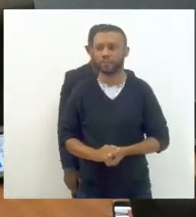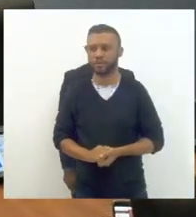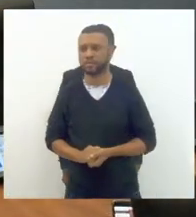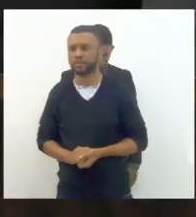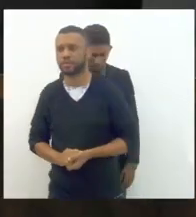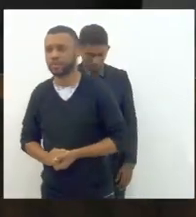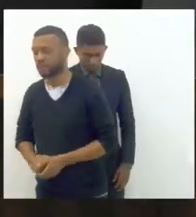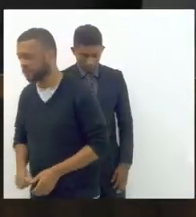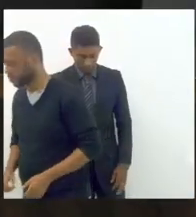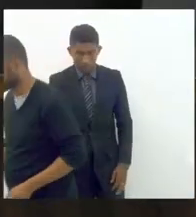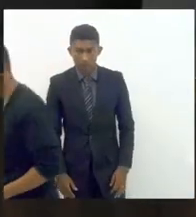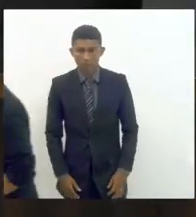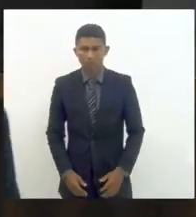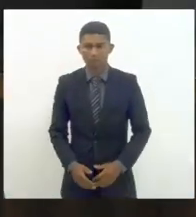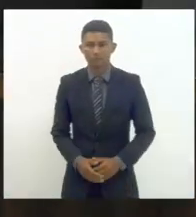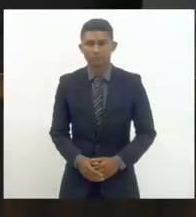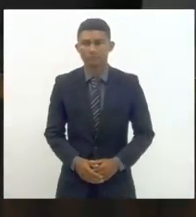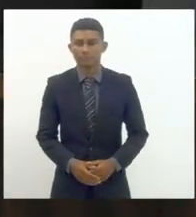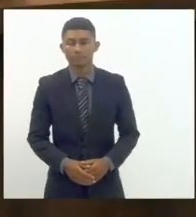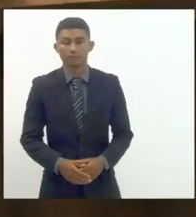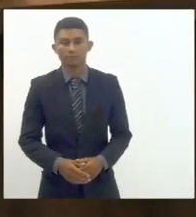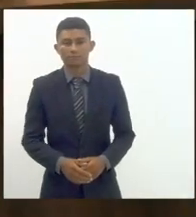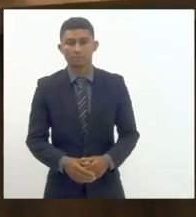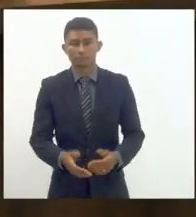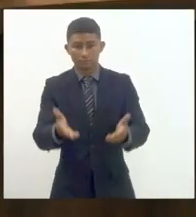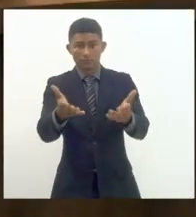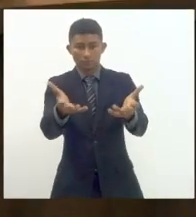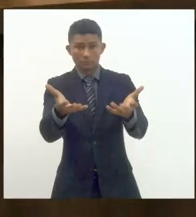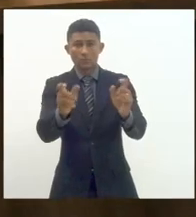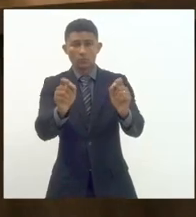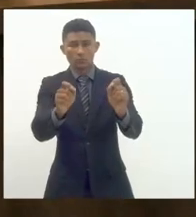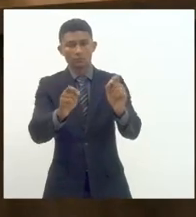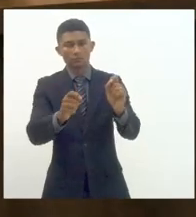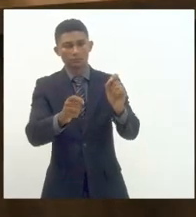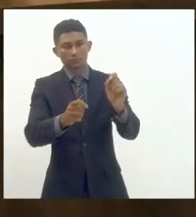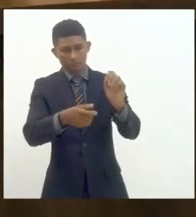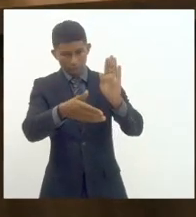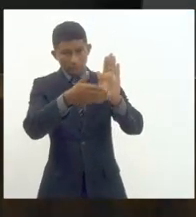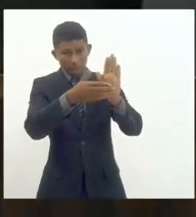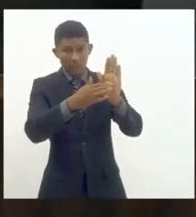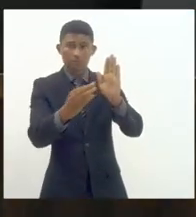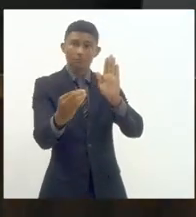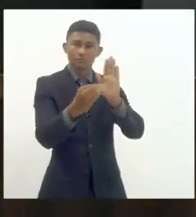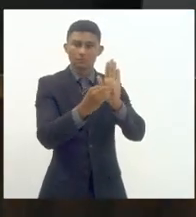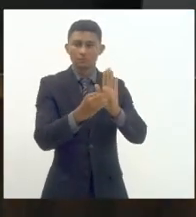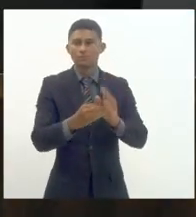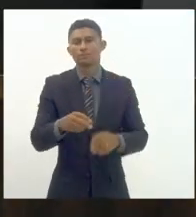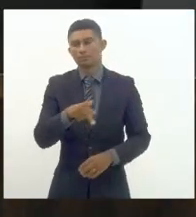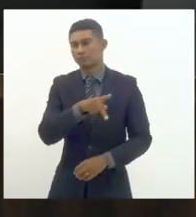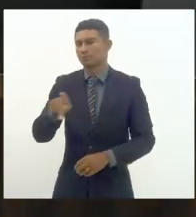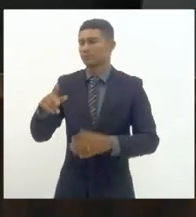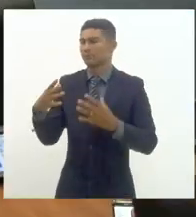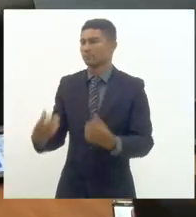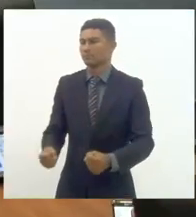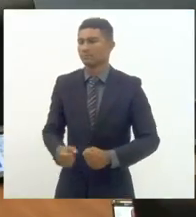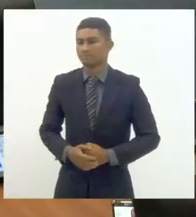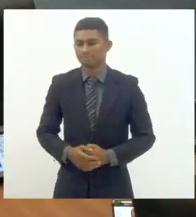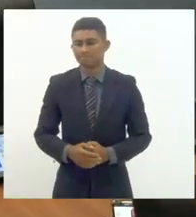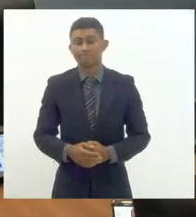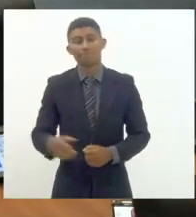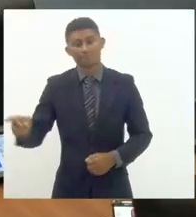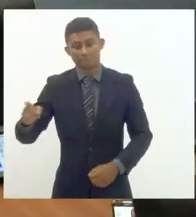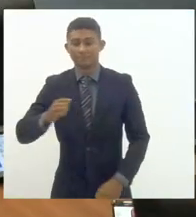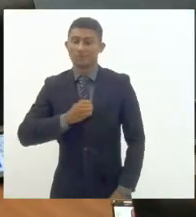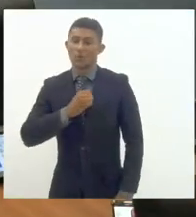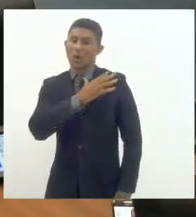Mas e daí? Vossa Excelência quer o quê? Quero para botar em pauta para a votação. Presidência defere, pedir Vossa Excelência. Agradeço. Coronel é